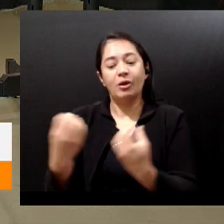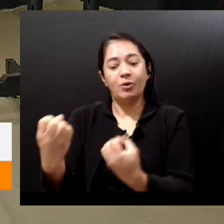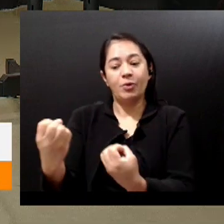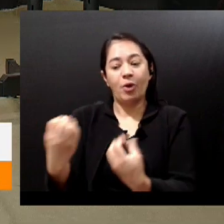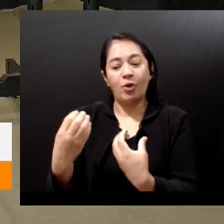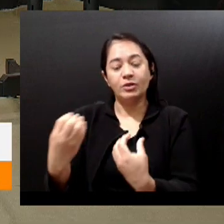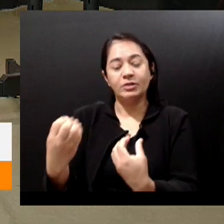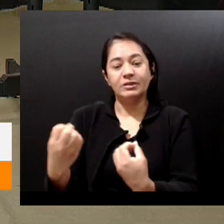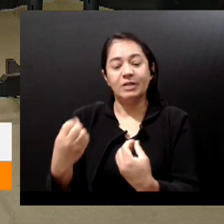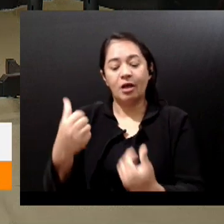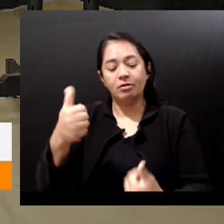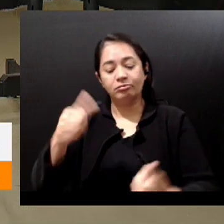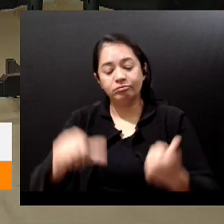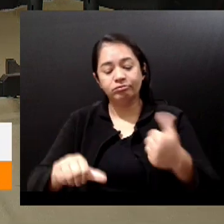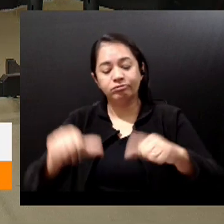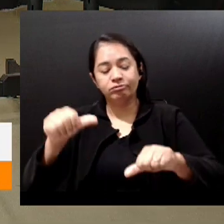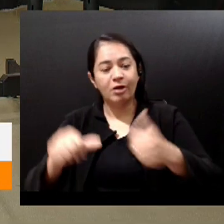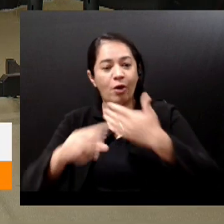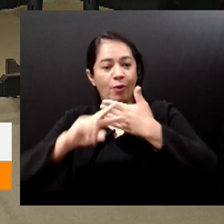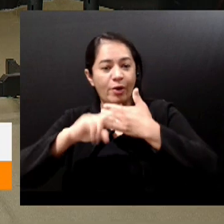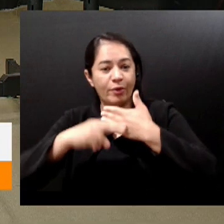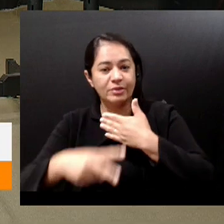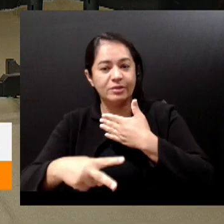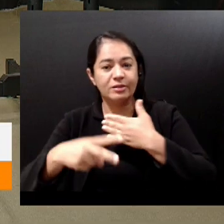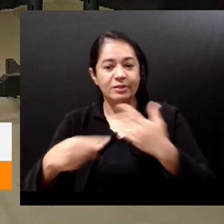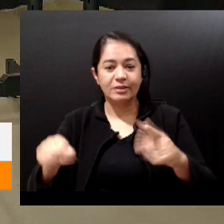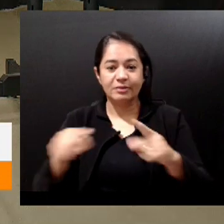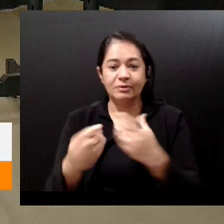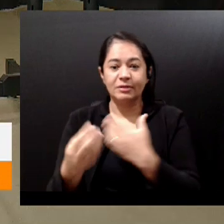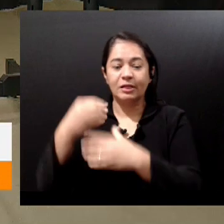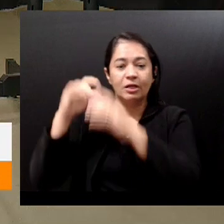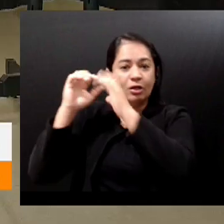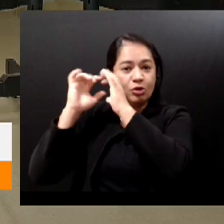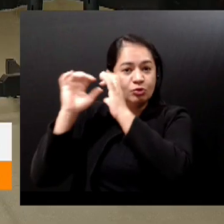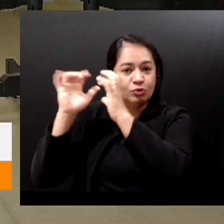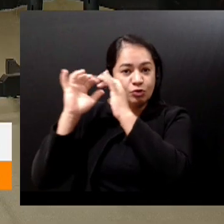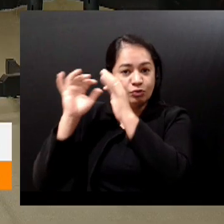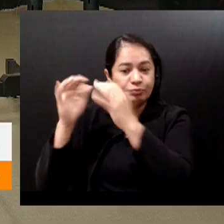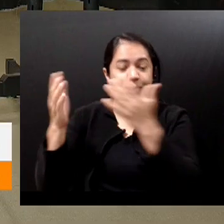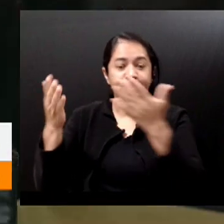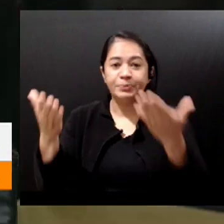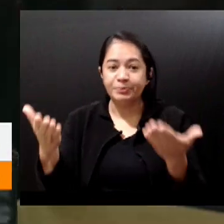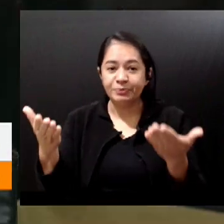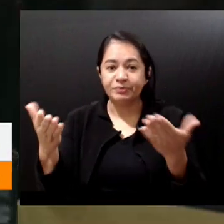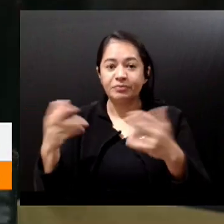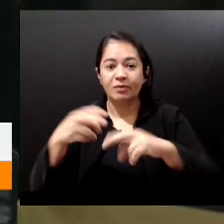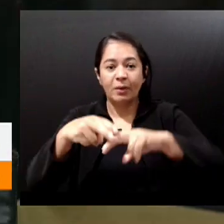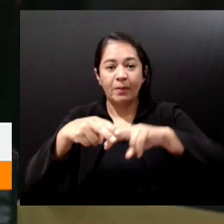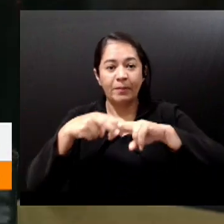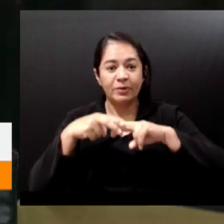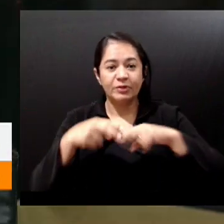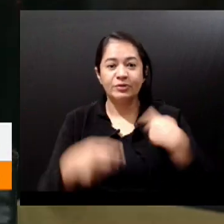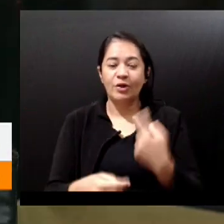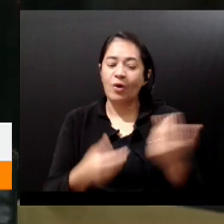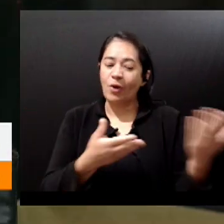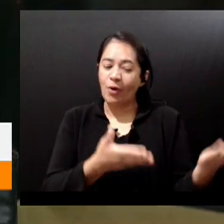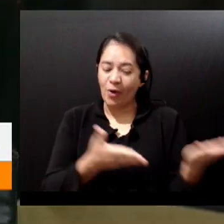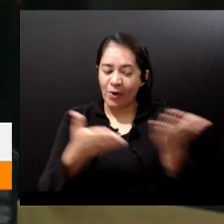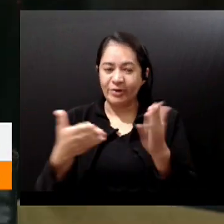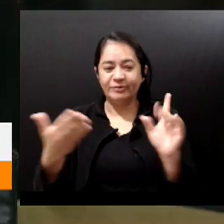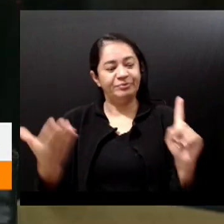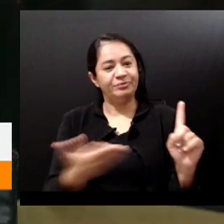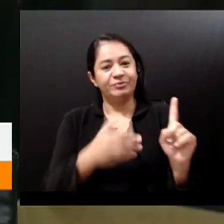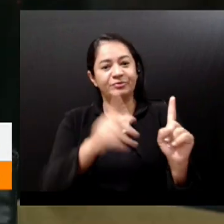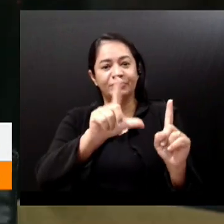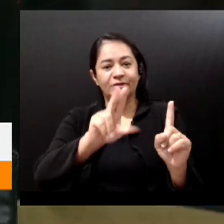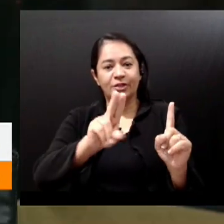efeitos da música no nosso cérebro, né? Então, para isso, nós, claro, convidamos aí o Lucas Cavalcante, ele é psicólogo